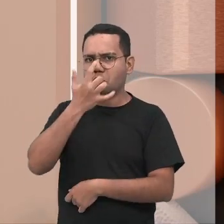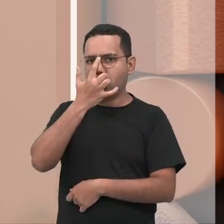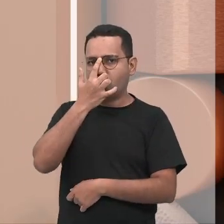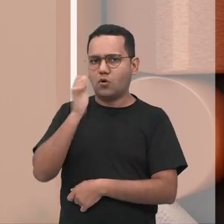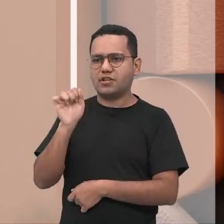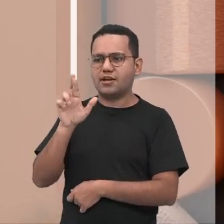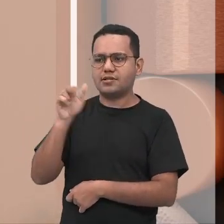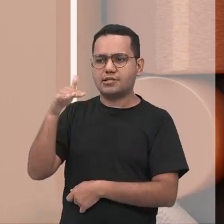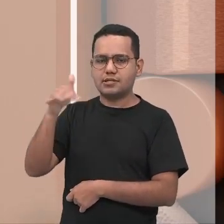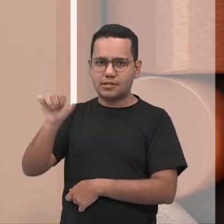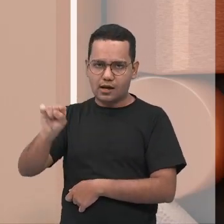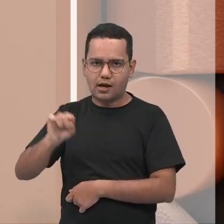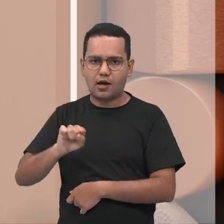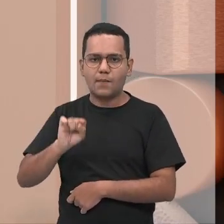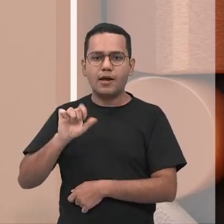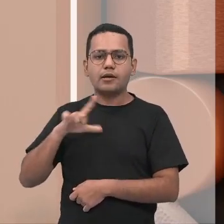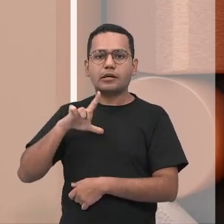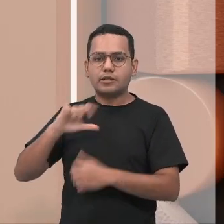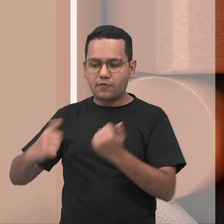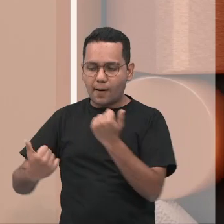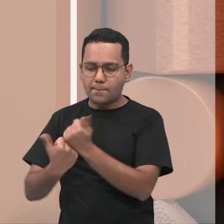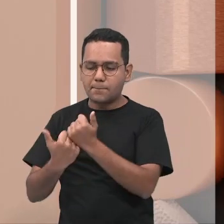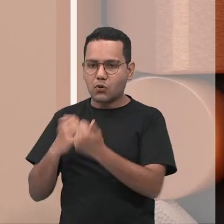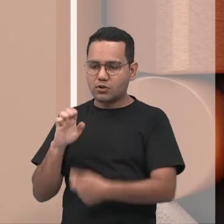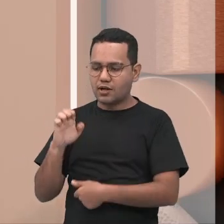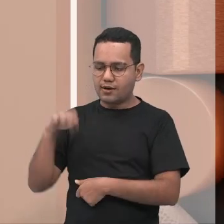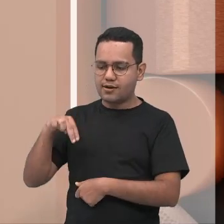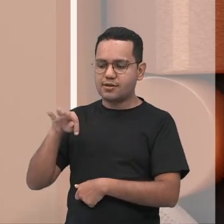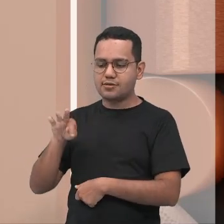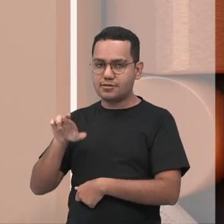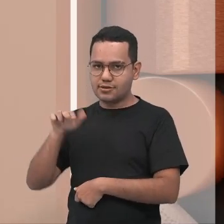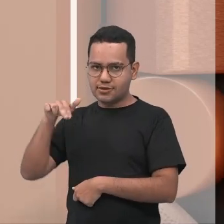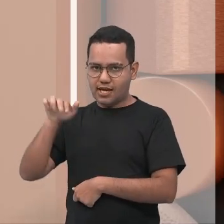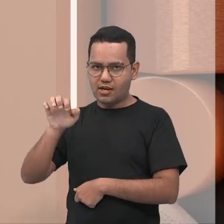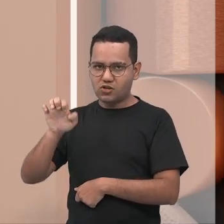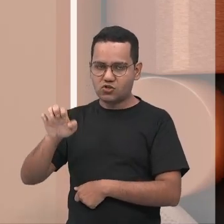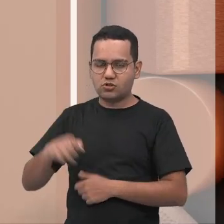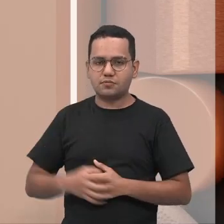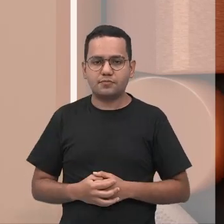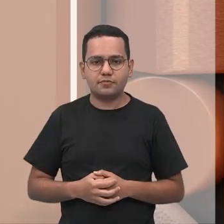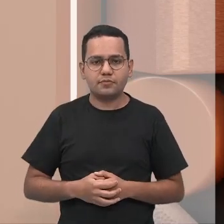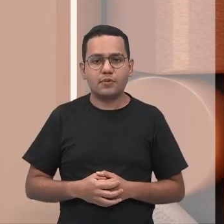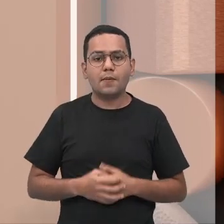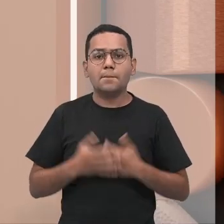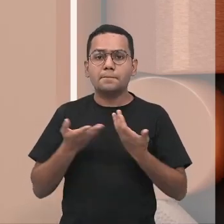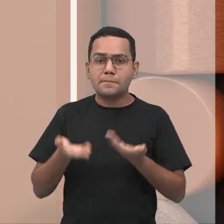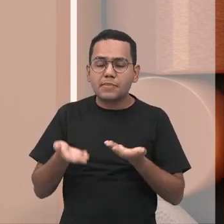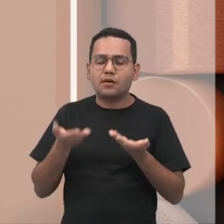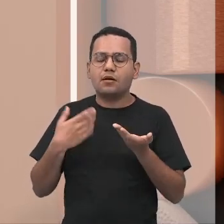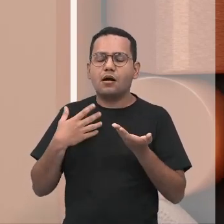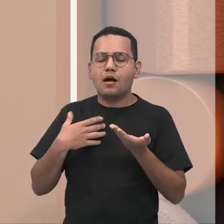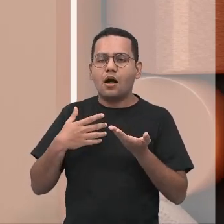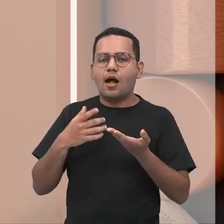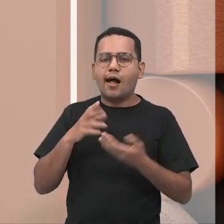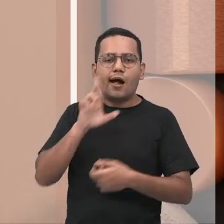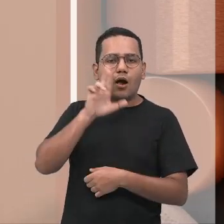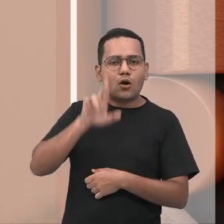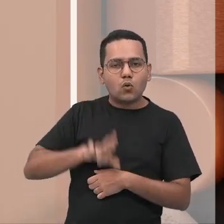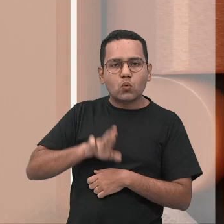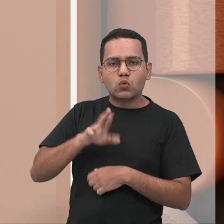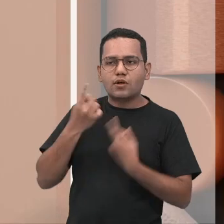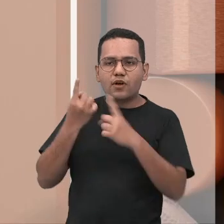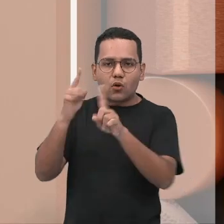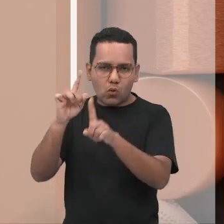ali à Tríplice Entente, e a saída também da Rússia, que estava ali batalhando contra a Alemanha, através do que a gente conhece como